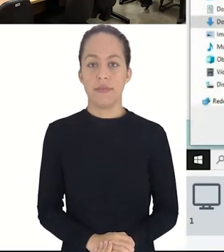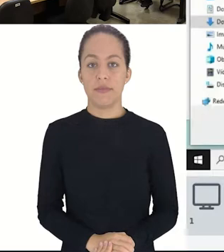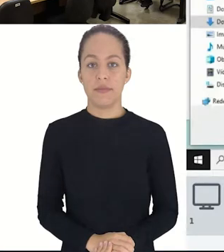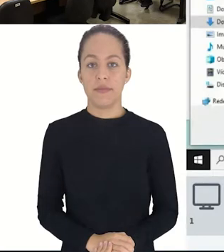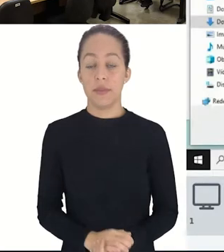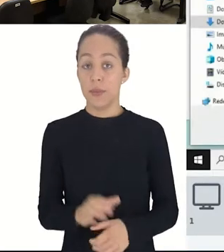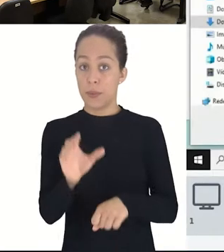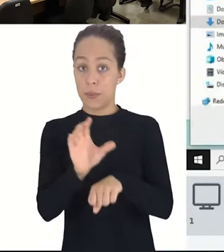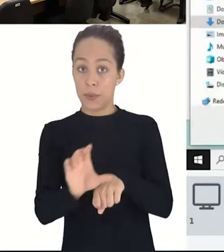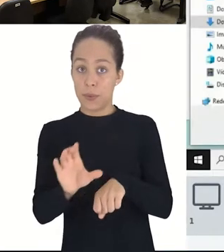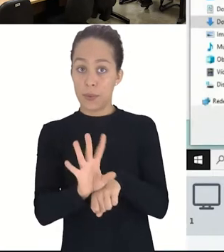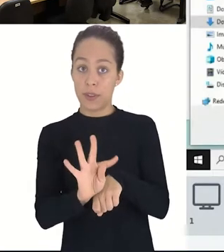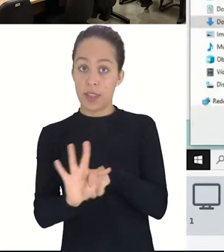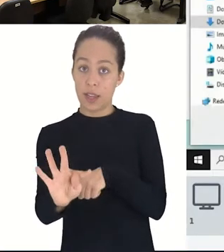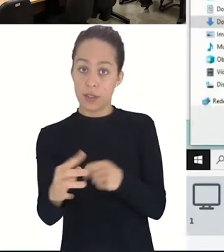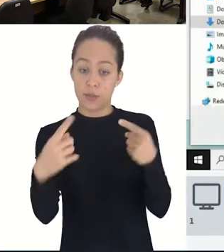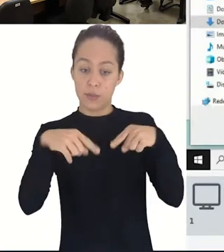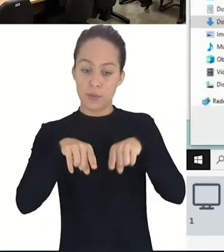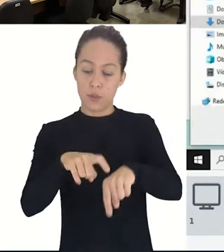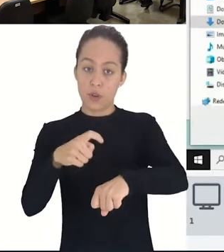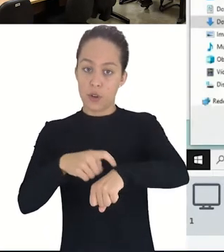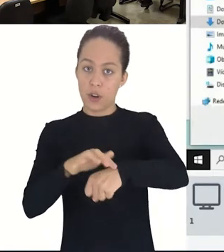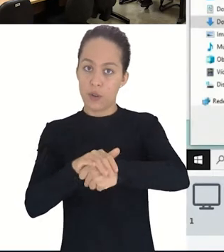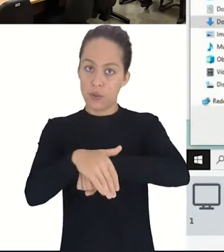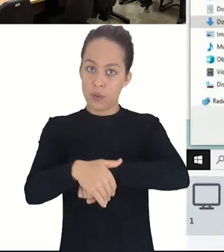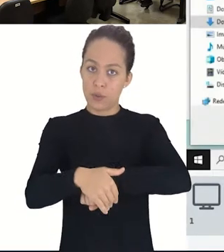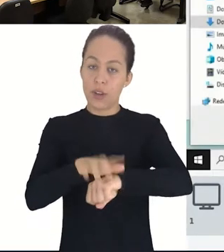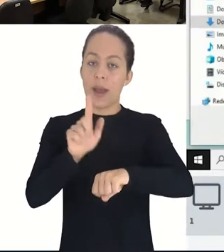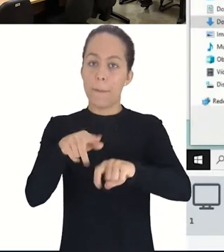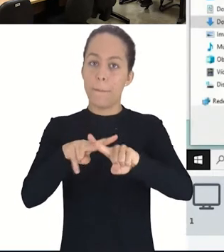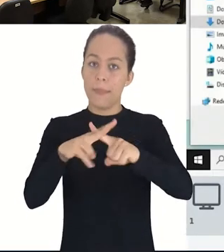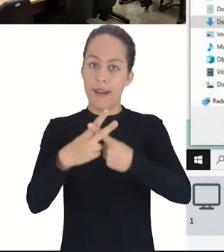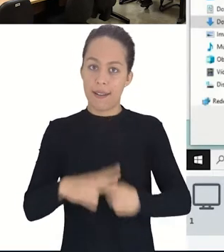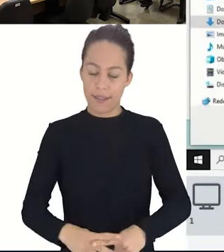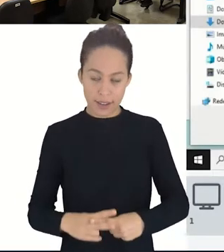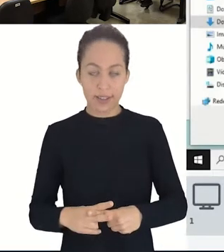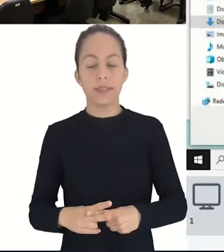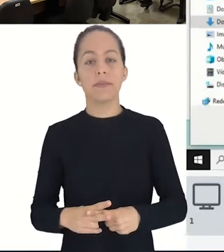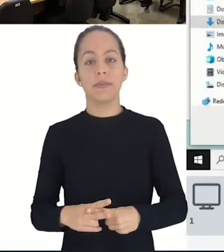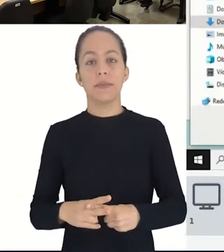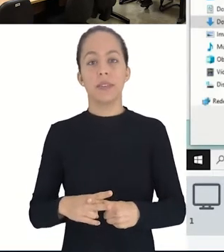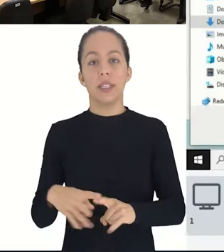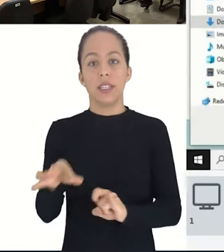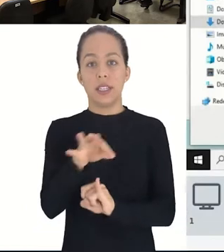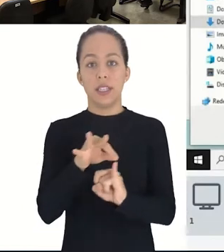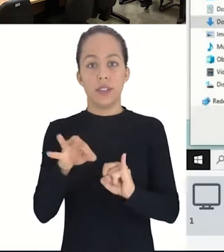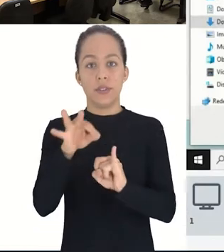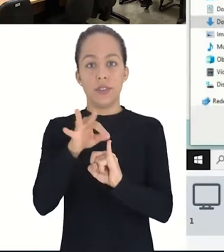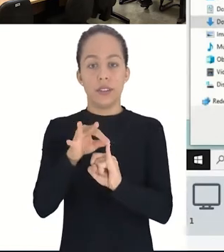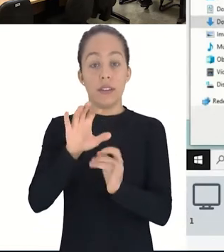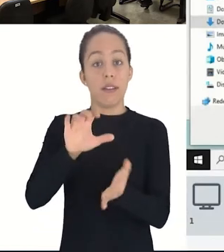Curso concomitante noturno, Campus Vitória, curso de mecânica.